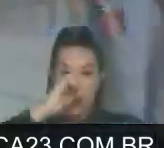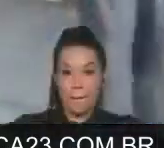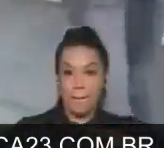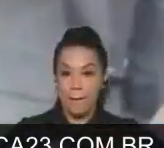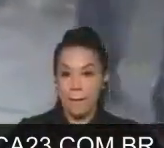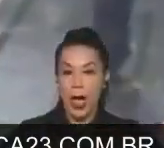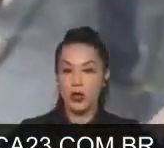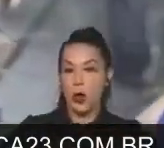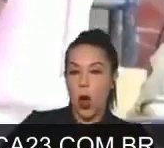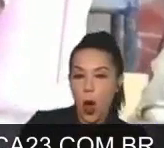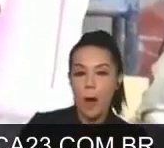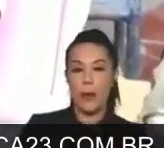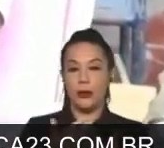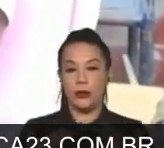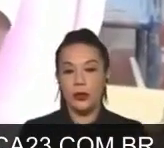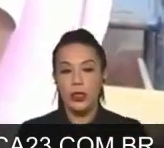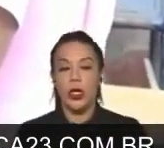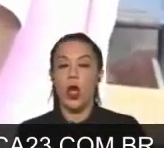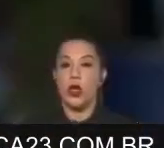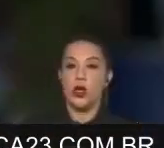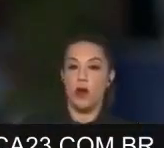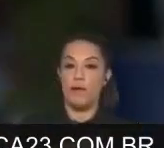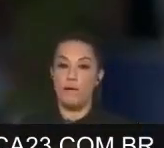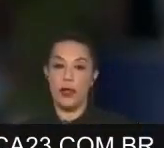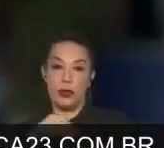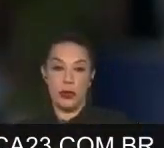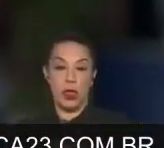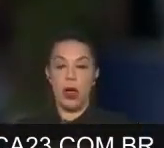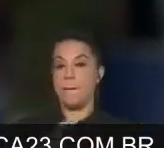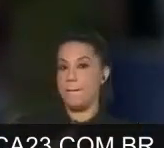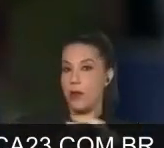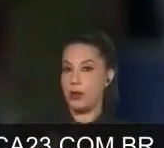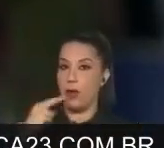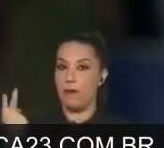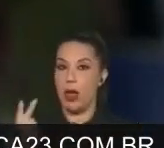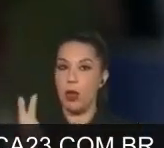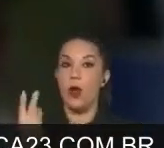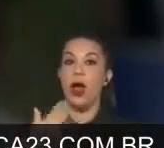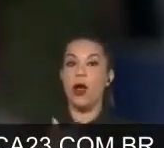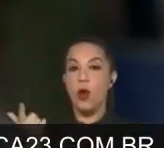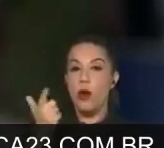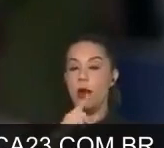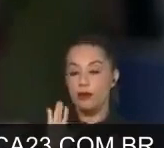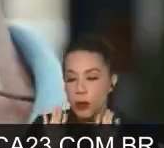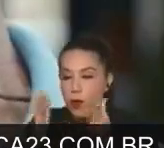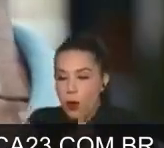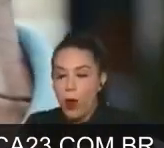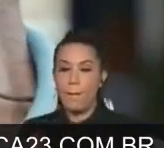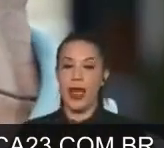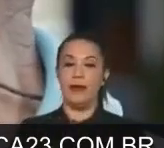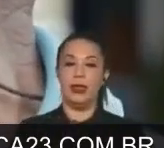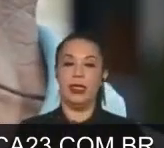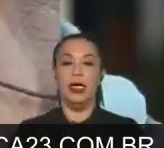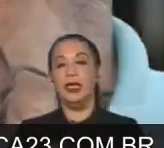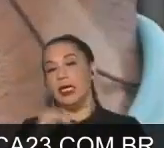e criou os filhos com dinheiro dessa profissão. Dou maior valor a essa profissão, porque foi de onde eu dediquei a minha vida. O que eu pego aqui